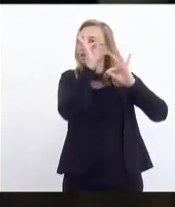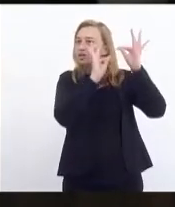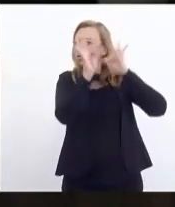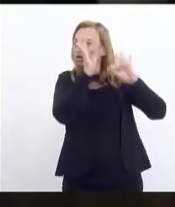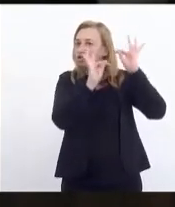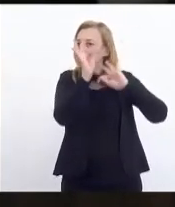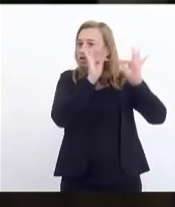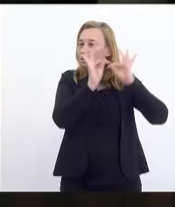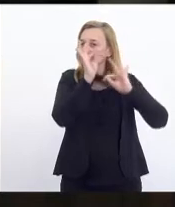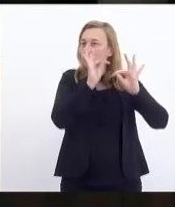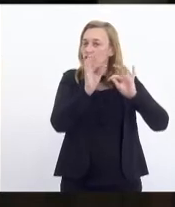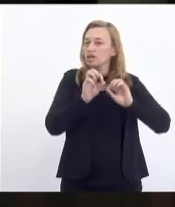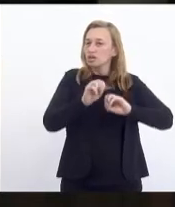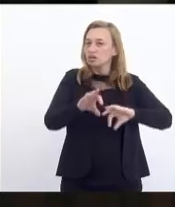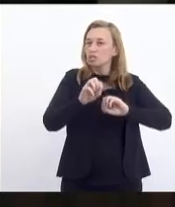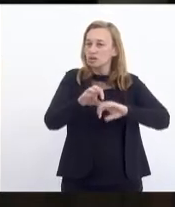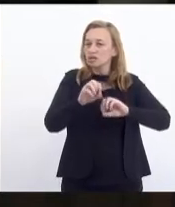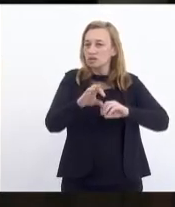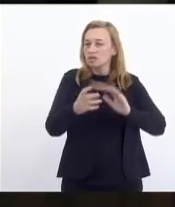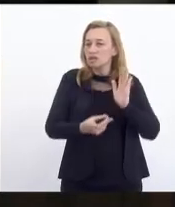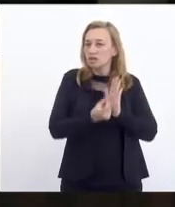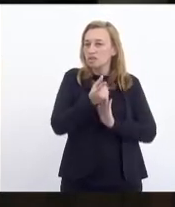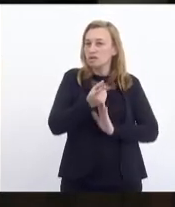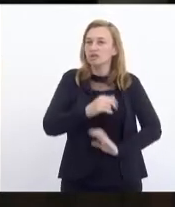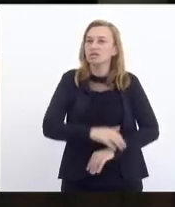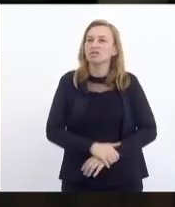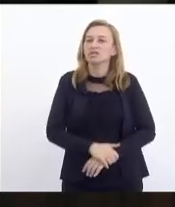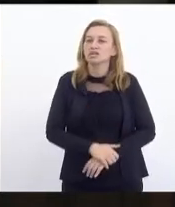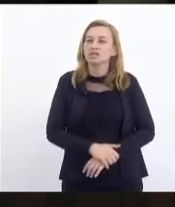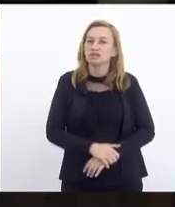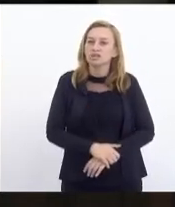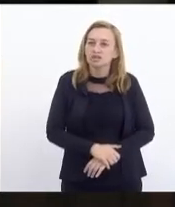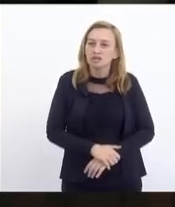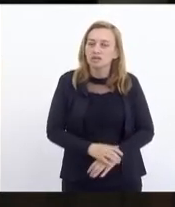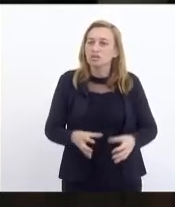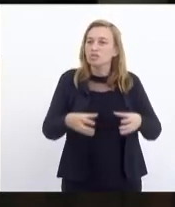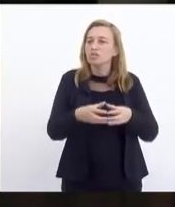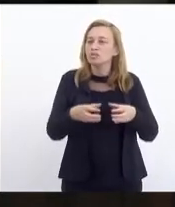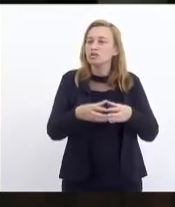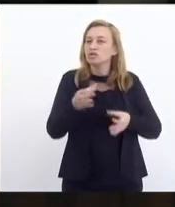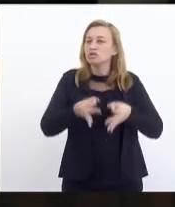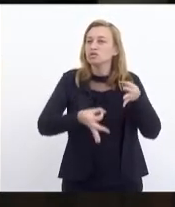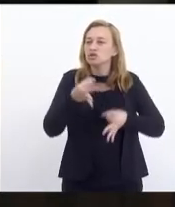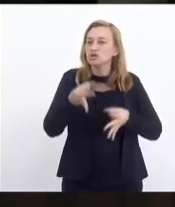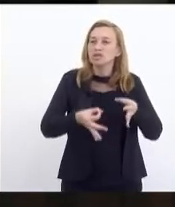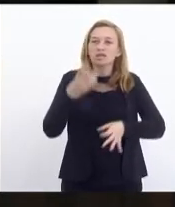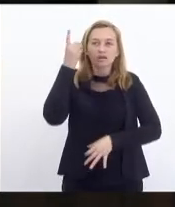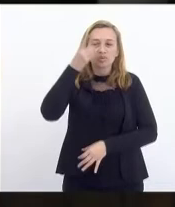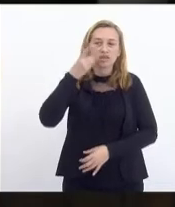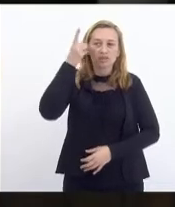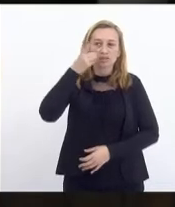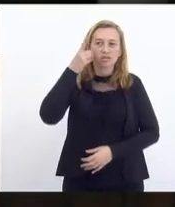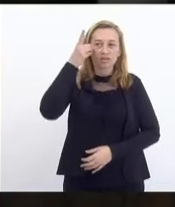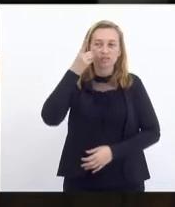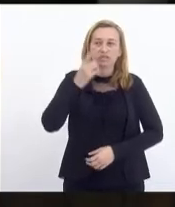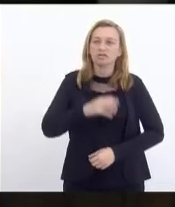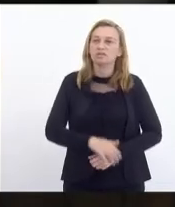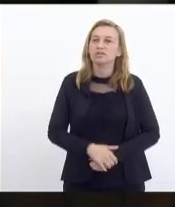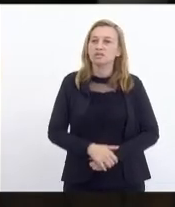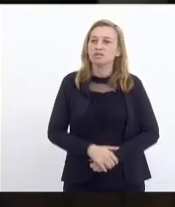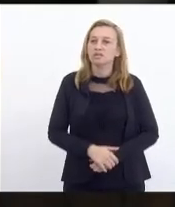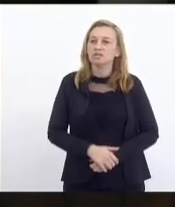Ciência, Tecnologia, Educação e Orçamento. Para emitir parecer pela Comissão de Constituição e Justiça, deputado